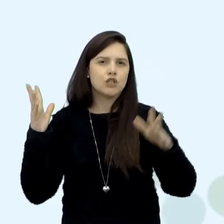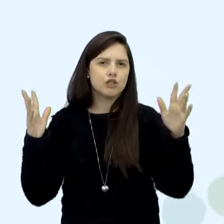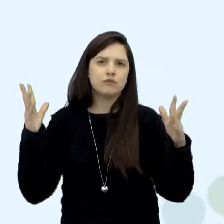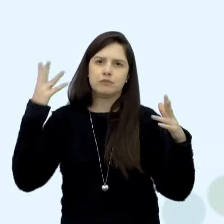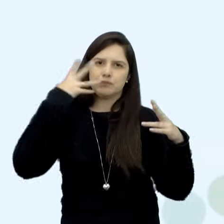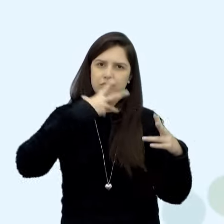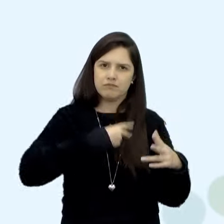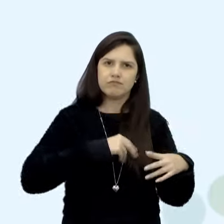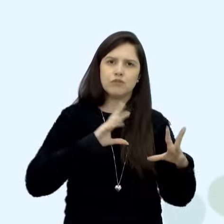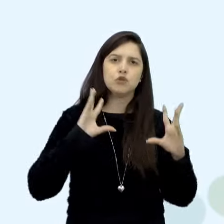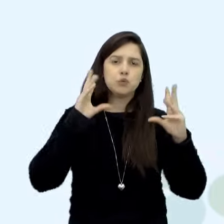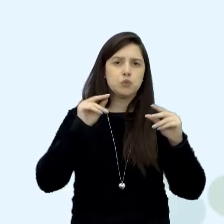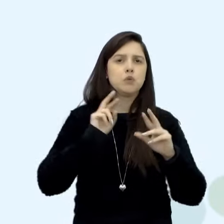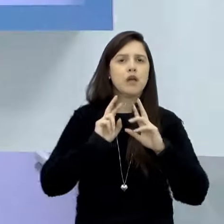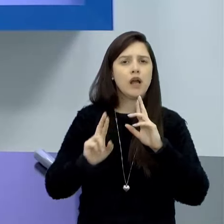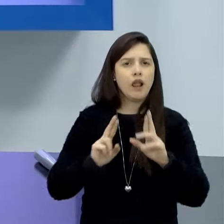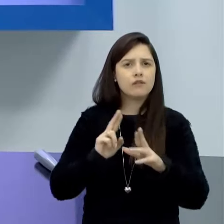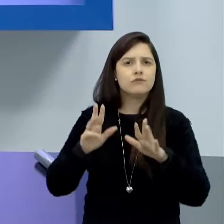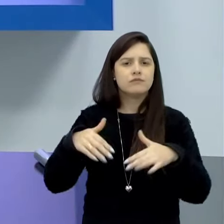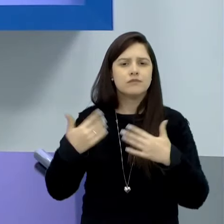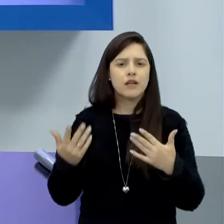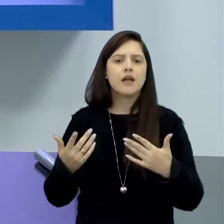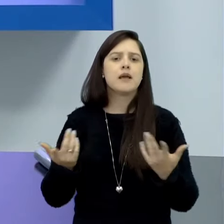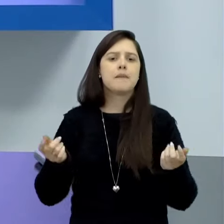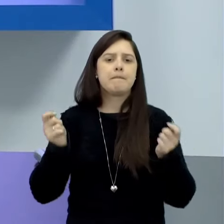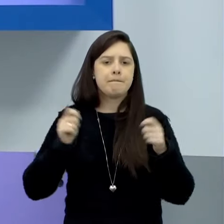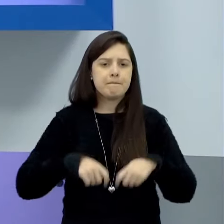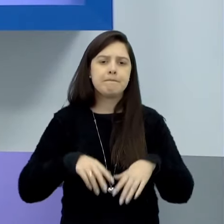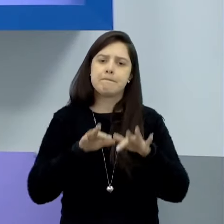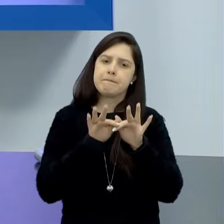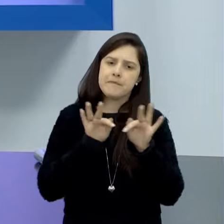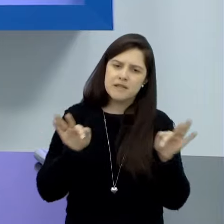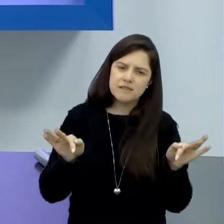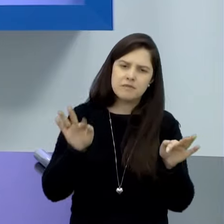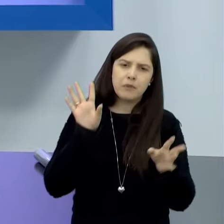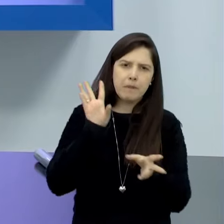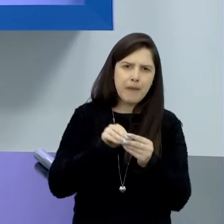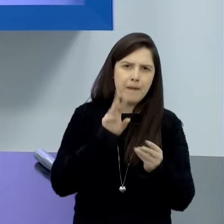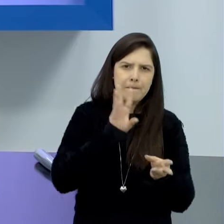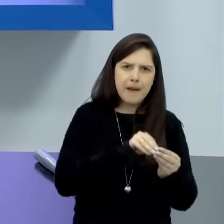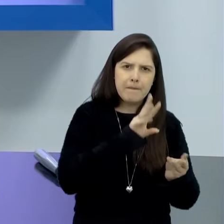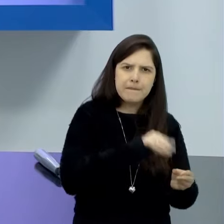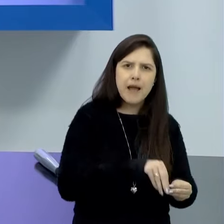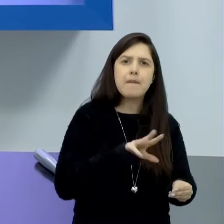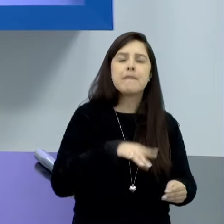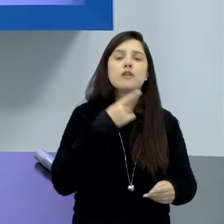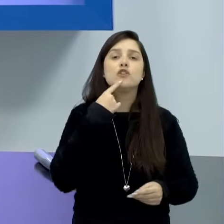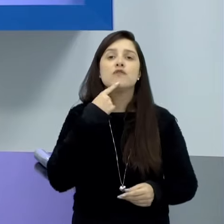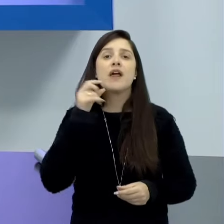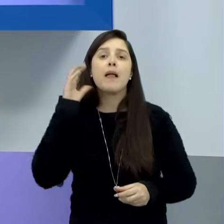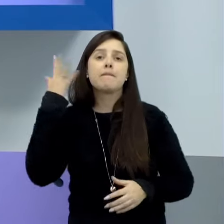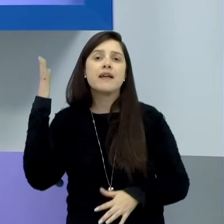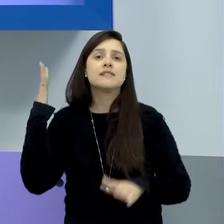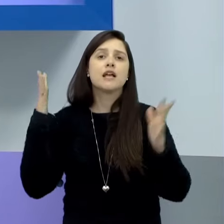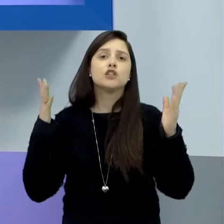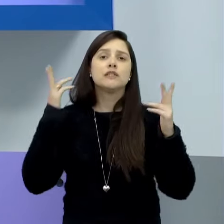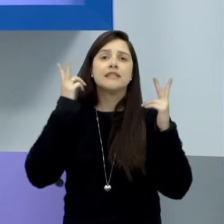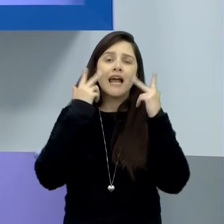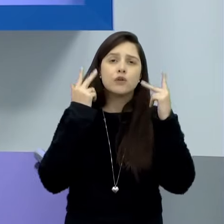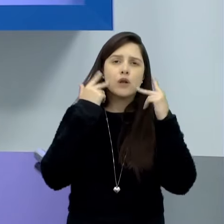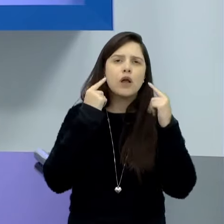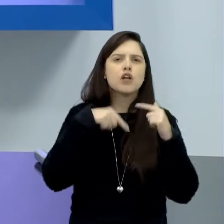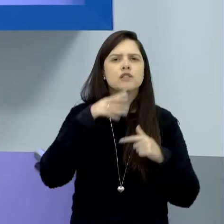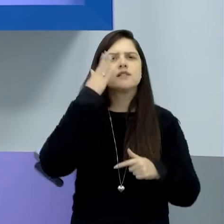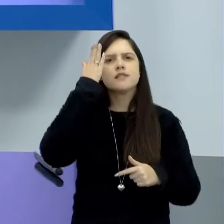estão todas relacionadas. Então, de maneira bem simplificada, né? Quando a gente fala de paisagem natural, a gente